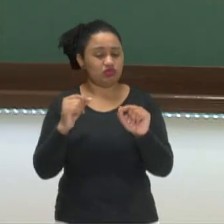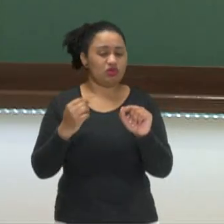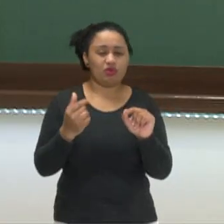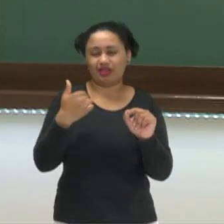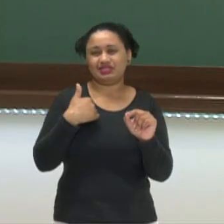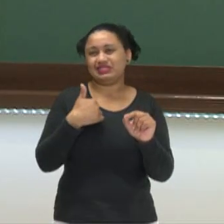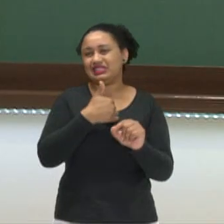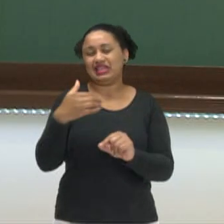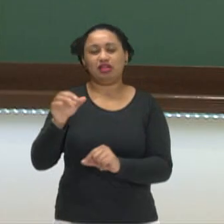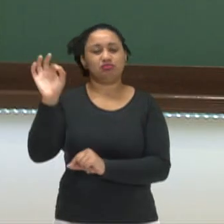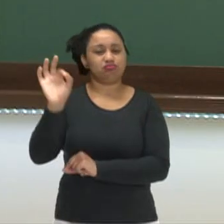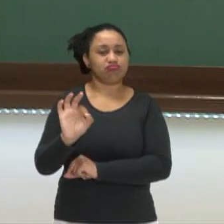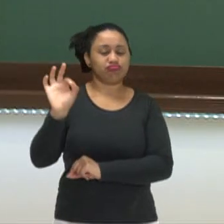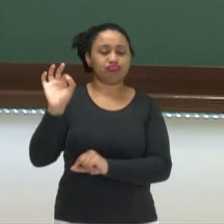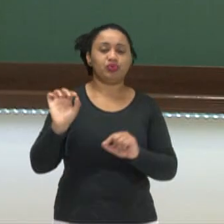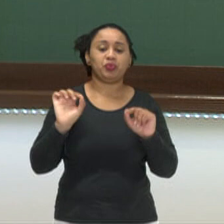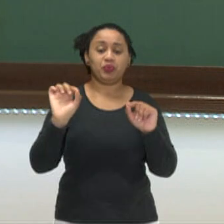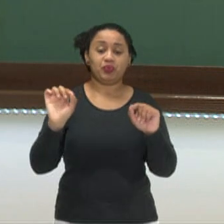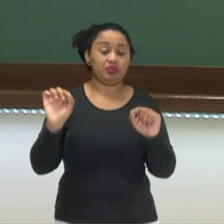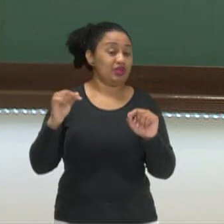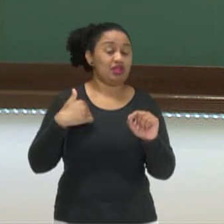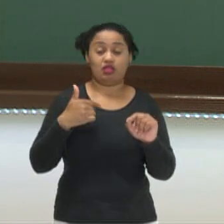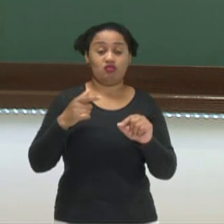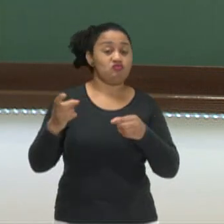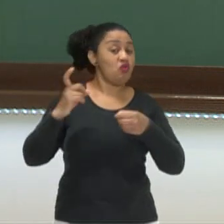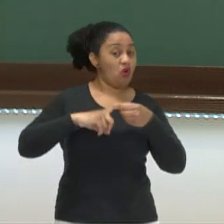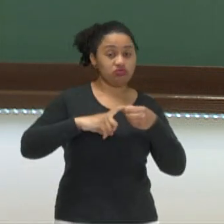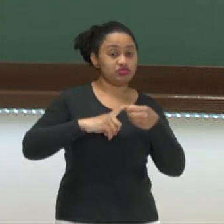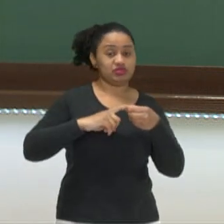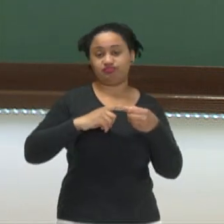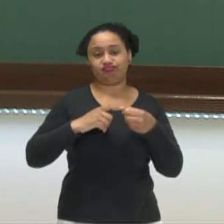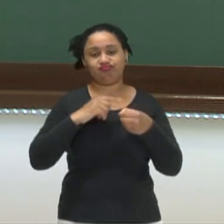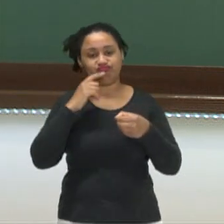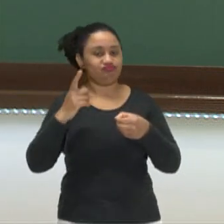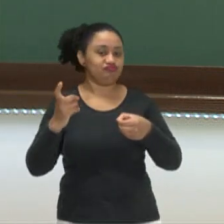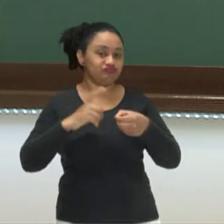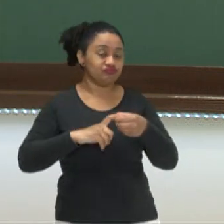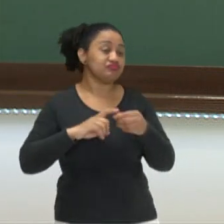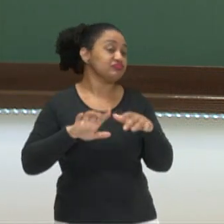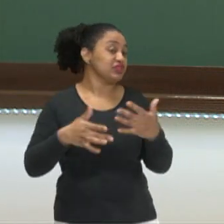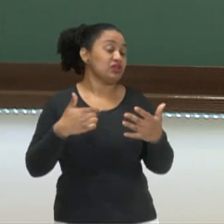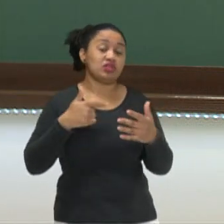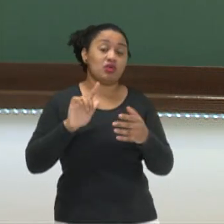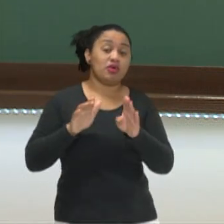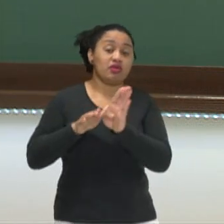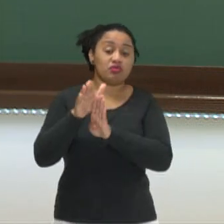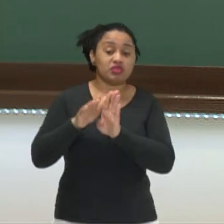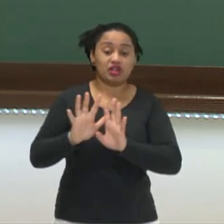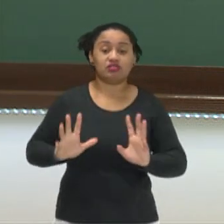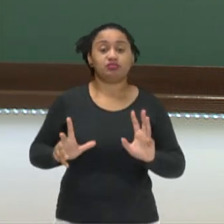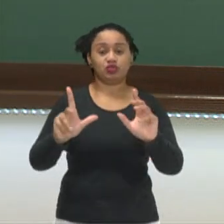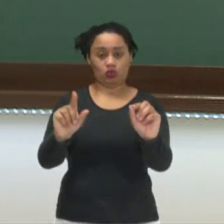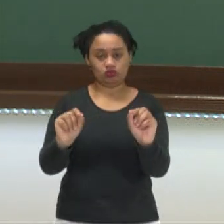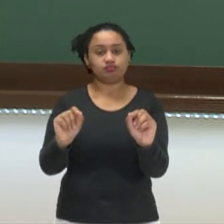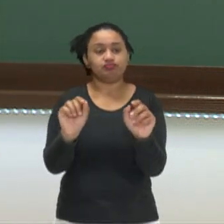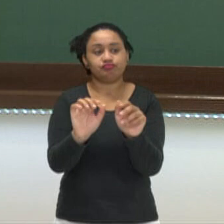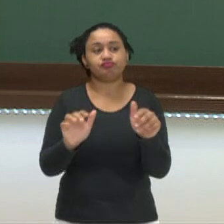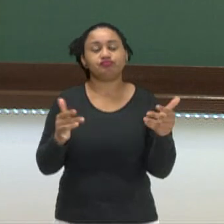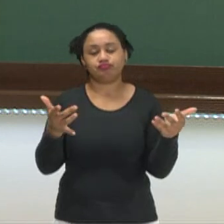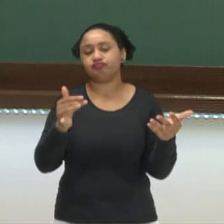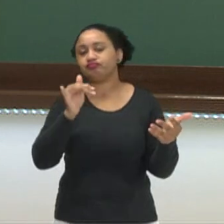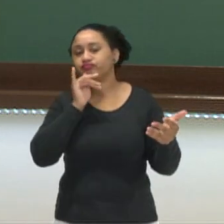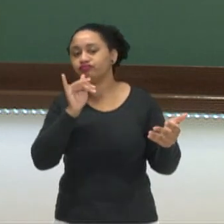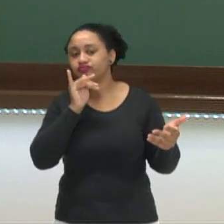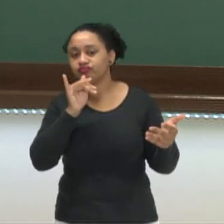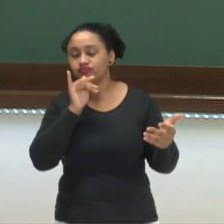que 100% dos casos irreversíveis, tá? Eles não são recomendados para todo mundo. Então, por